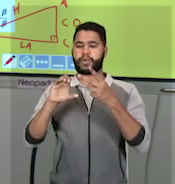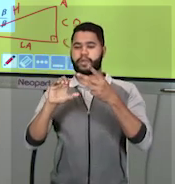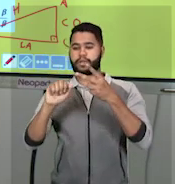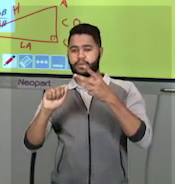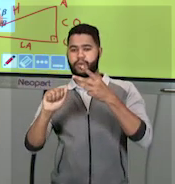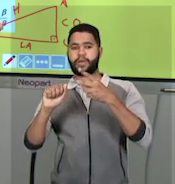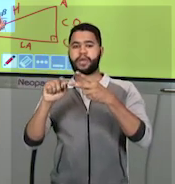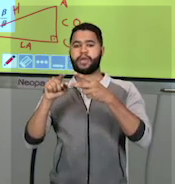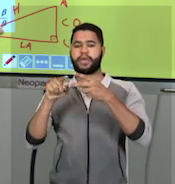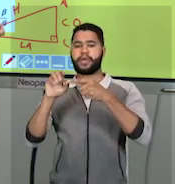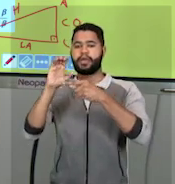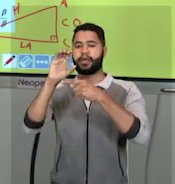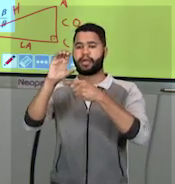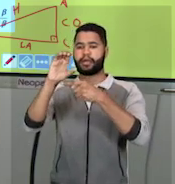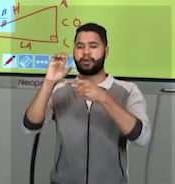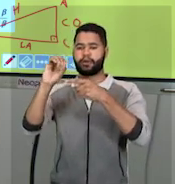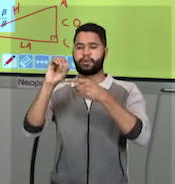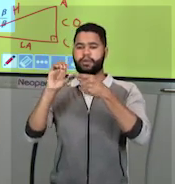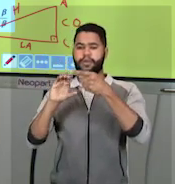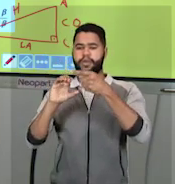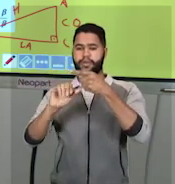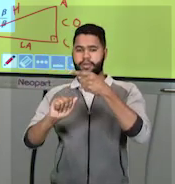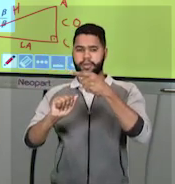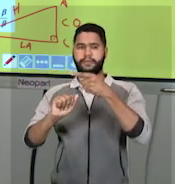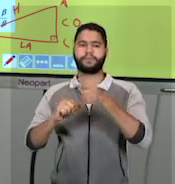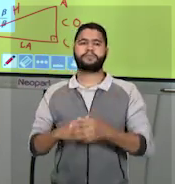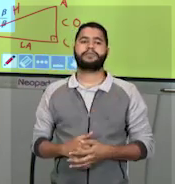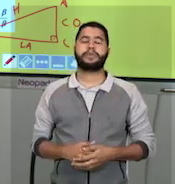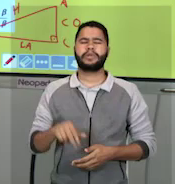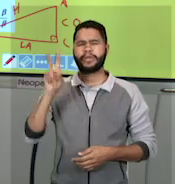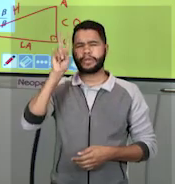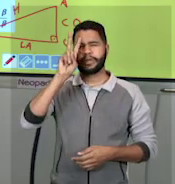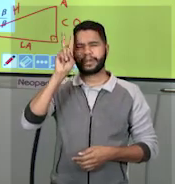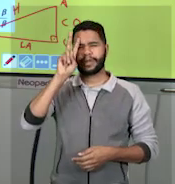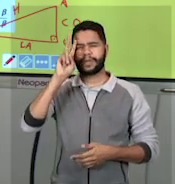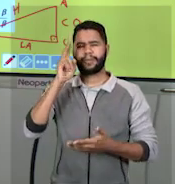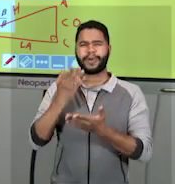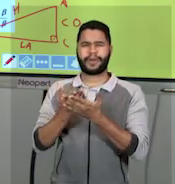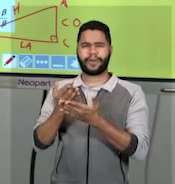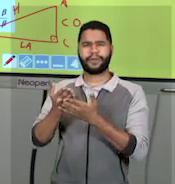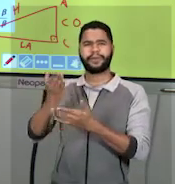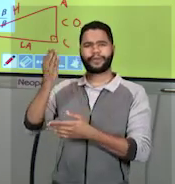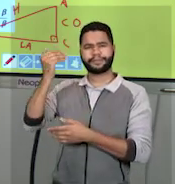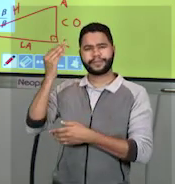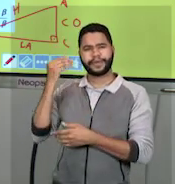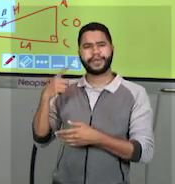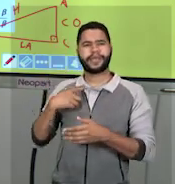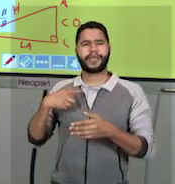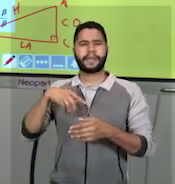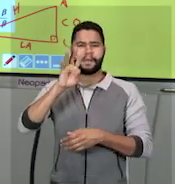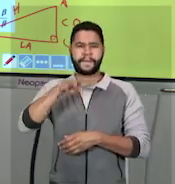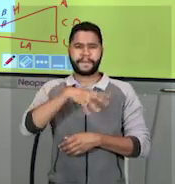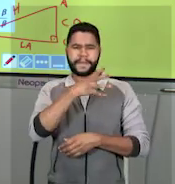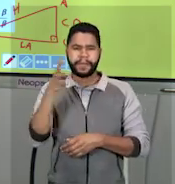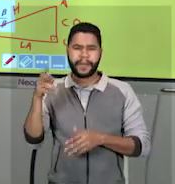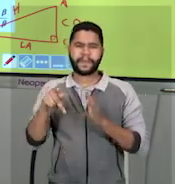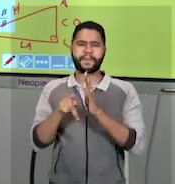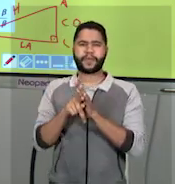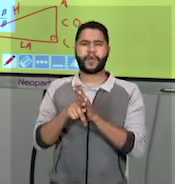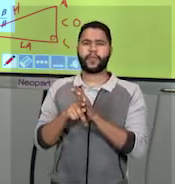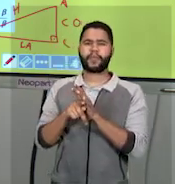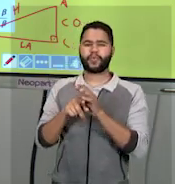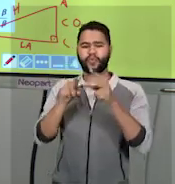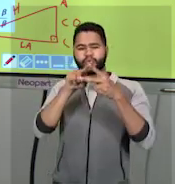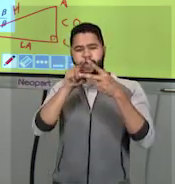ou também o seno de B sobre o cosseno de B. Lembra que na aula anterior nós fizemos aquela tabelinha dos ângulos